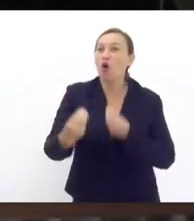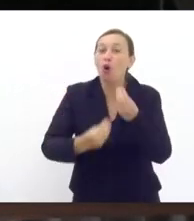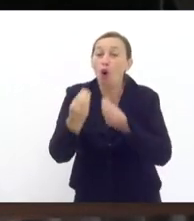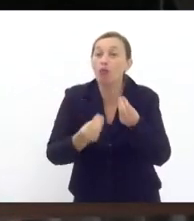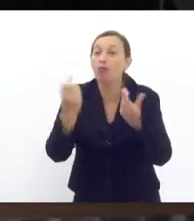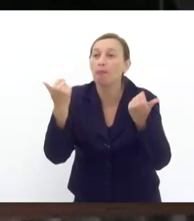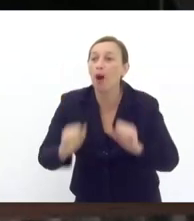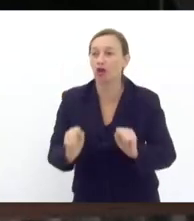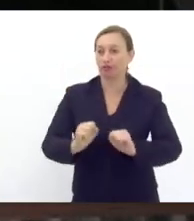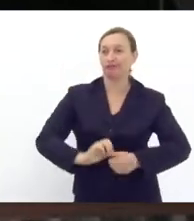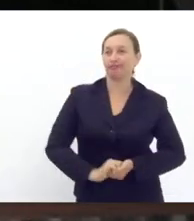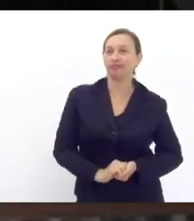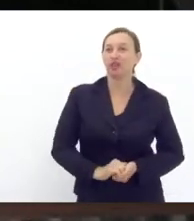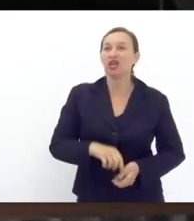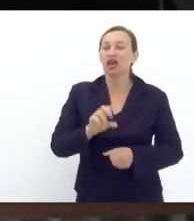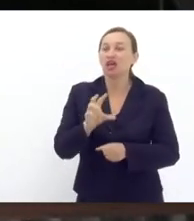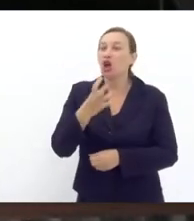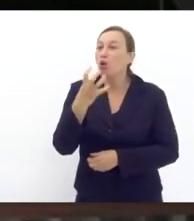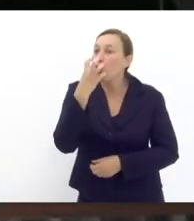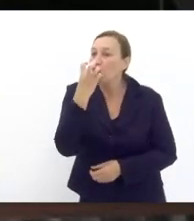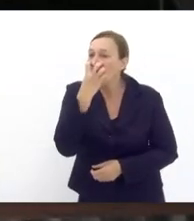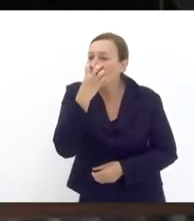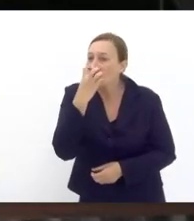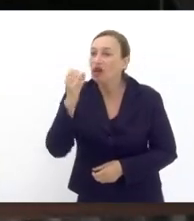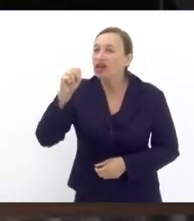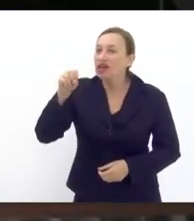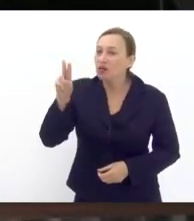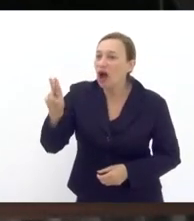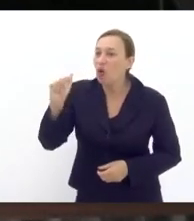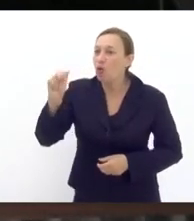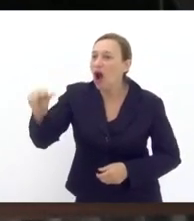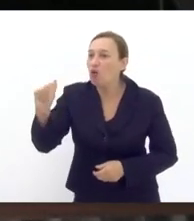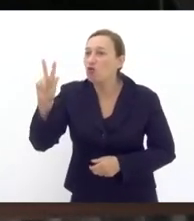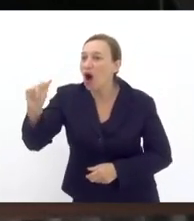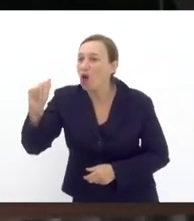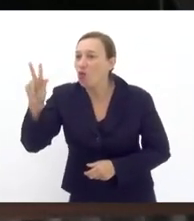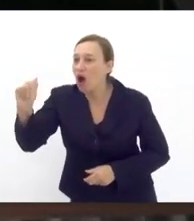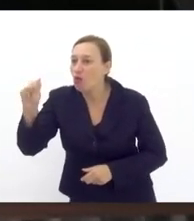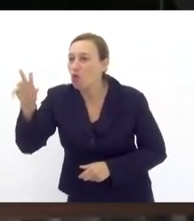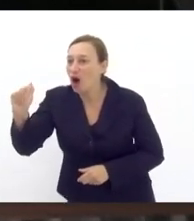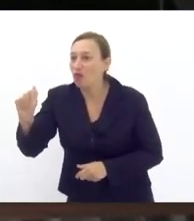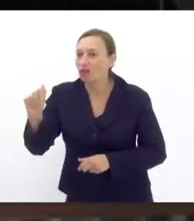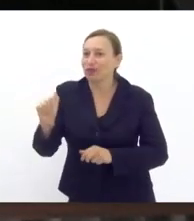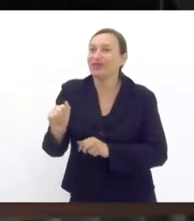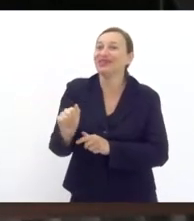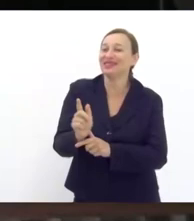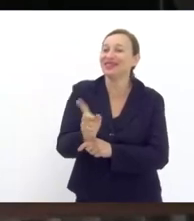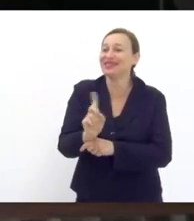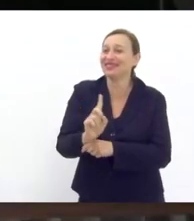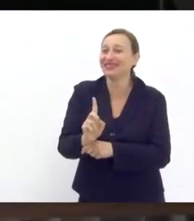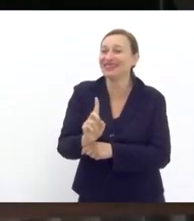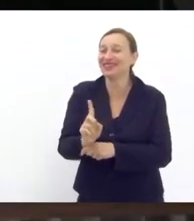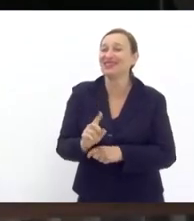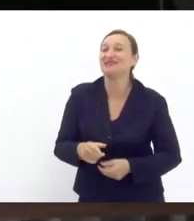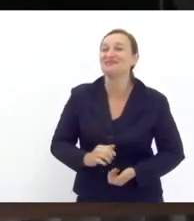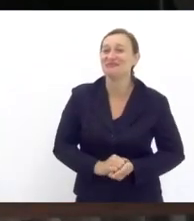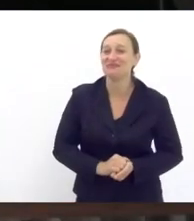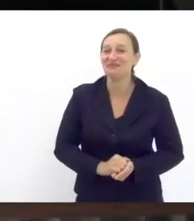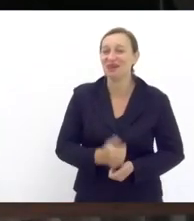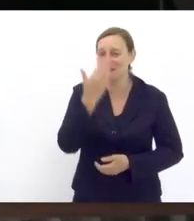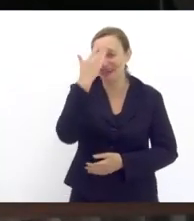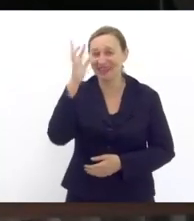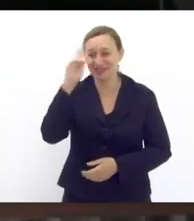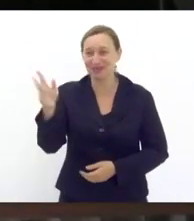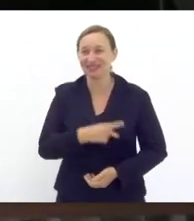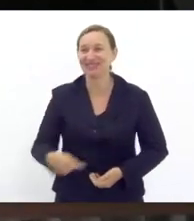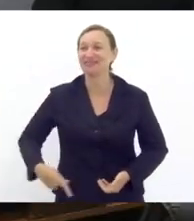fralda que late, late, late para proteger as crescências que saem do seu rabo. Muito obrigado,